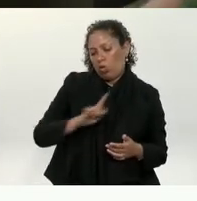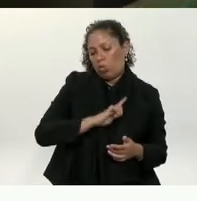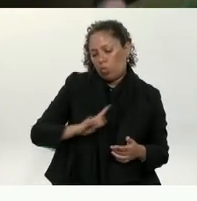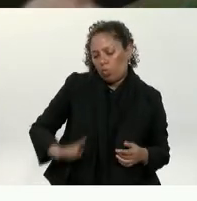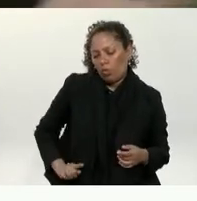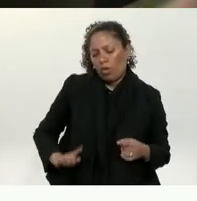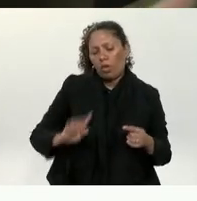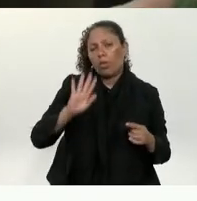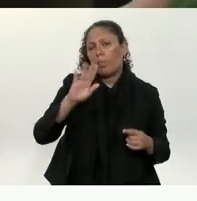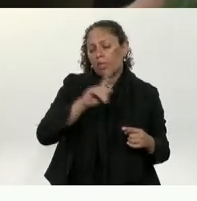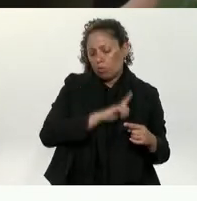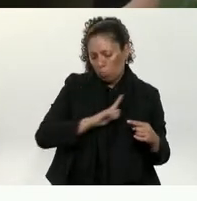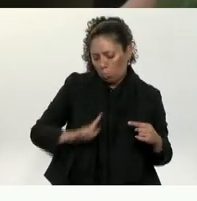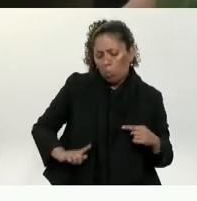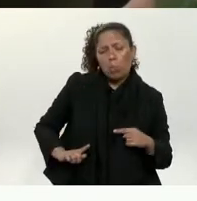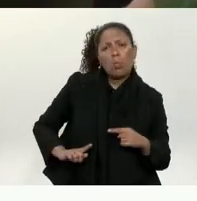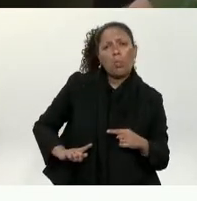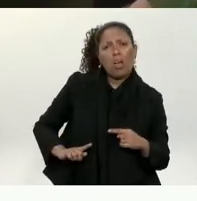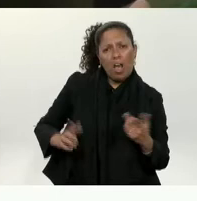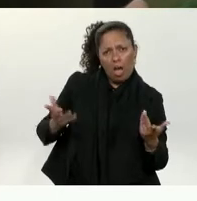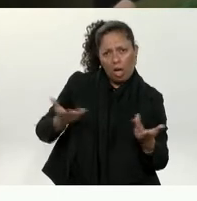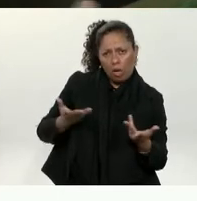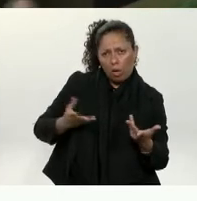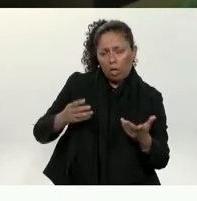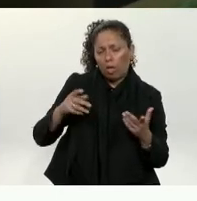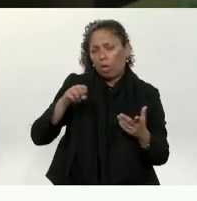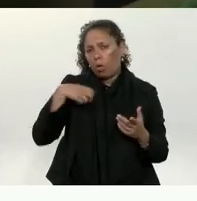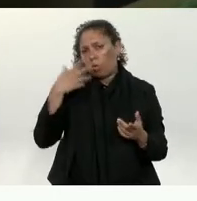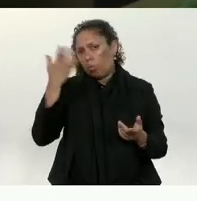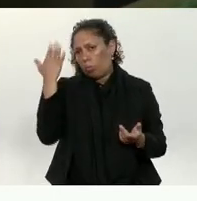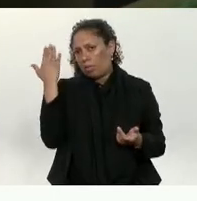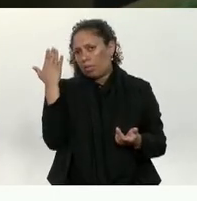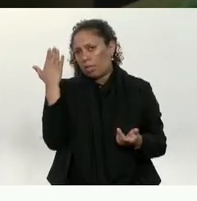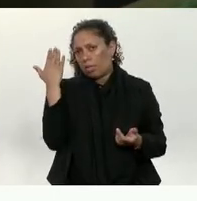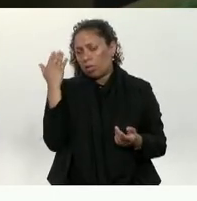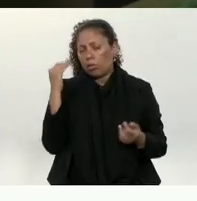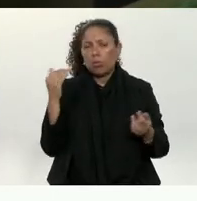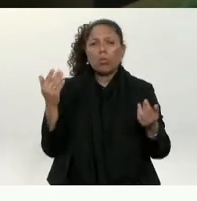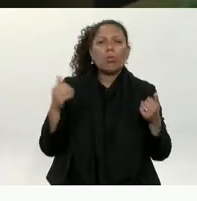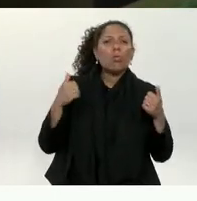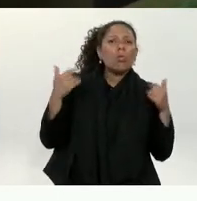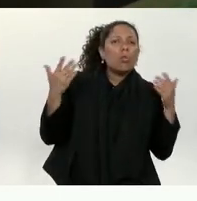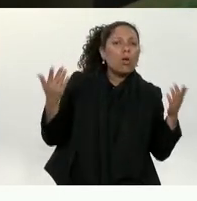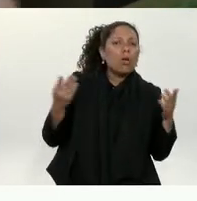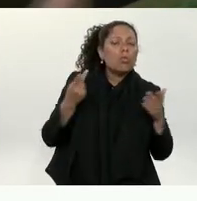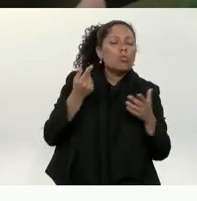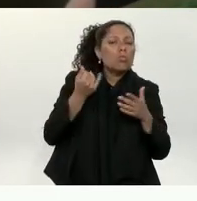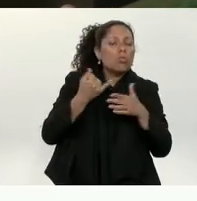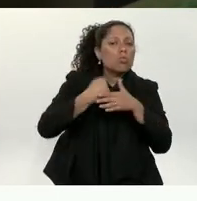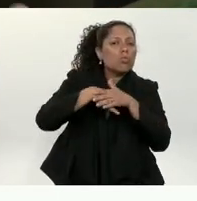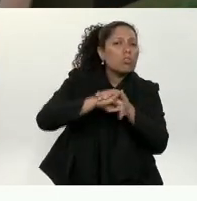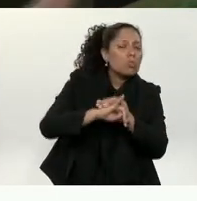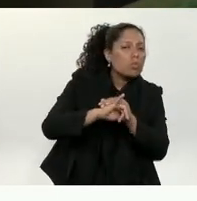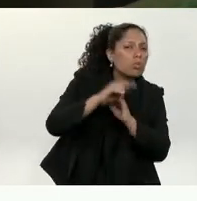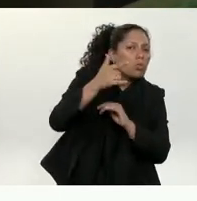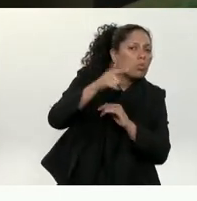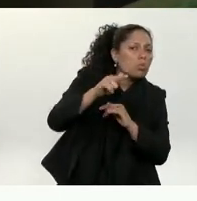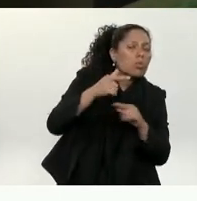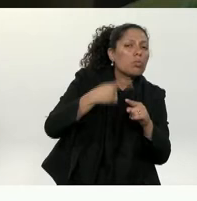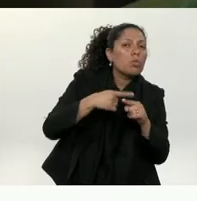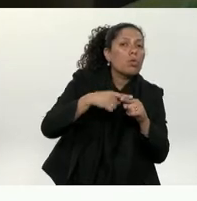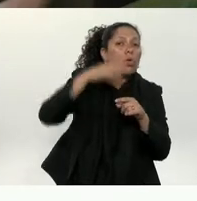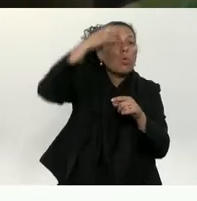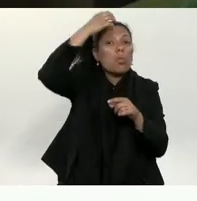governo passado, e acredito que sim, né? Para que esse investimento não ocorresse. Mas, enfim, eu concluo,